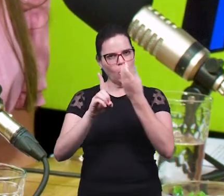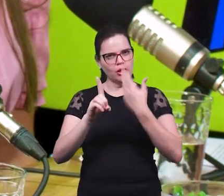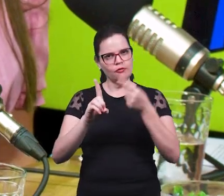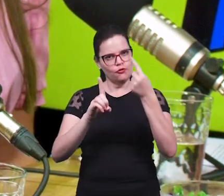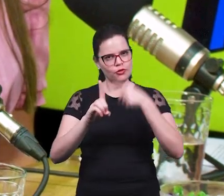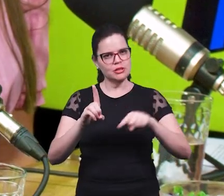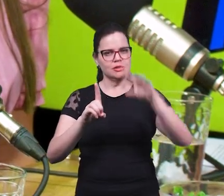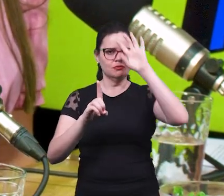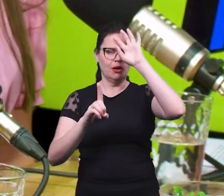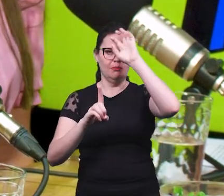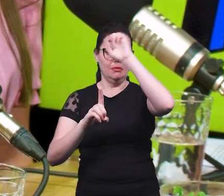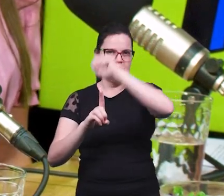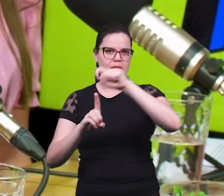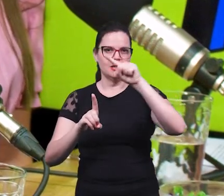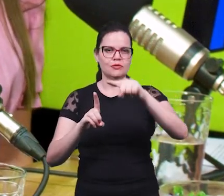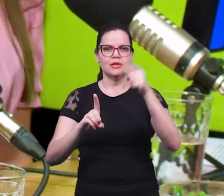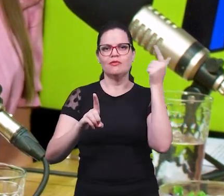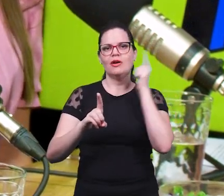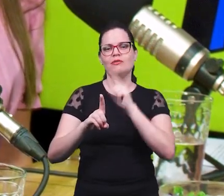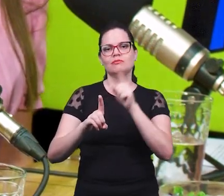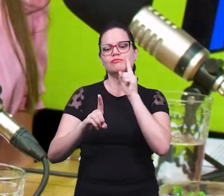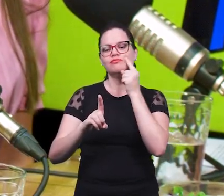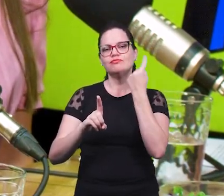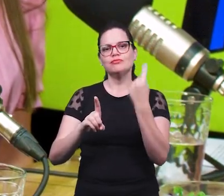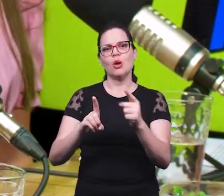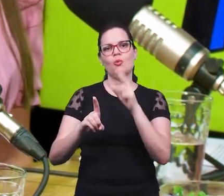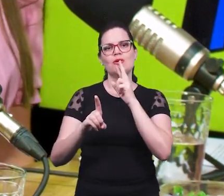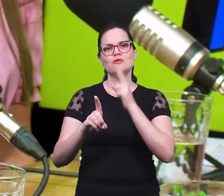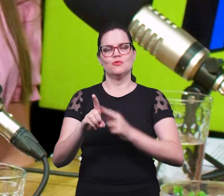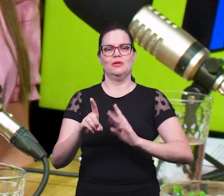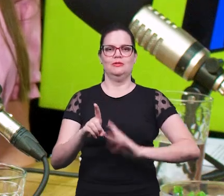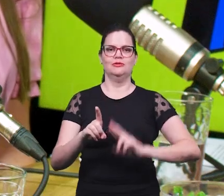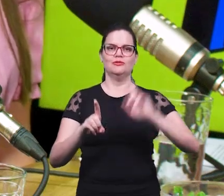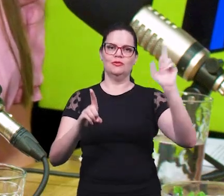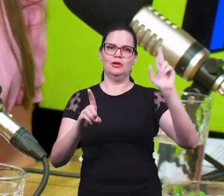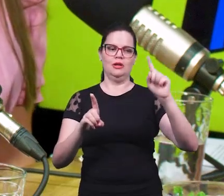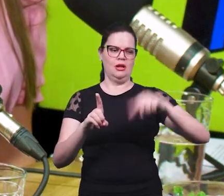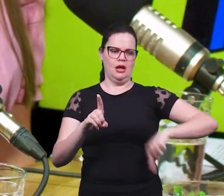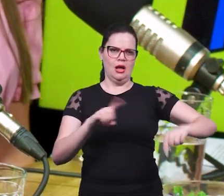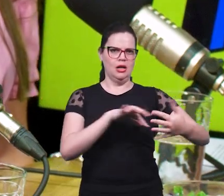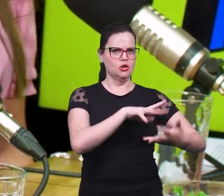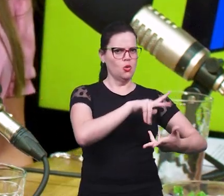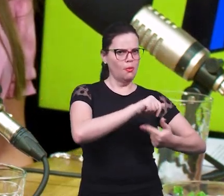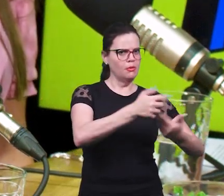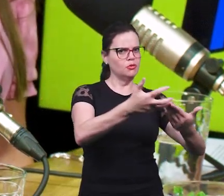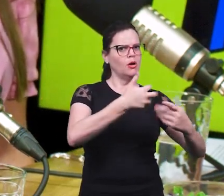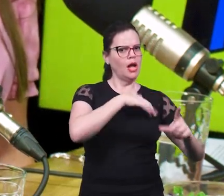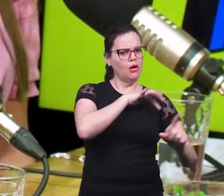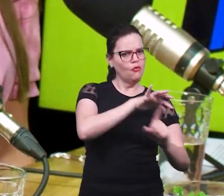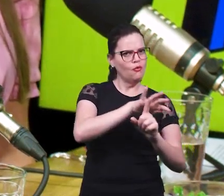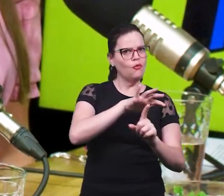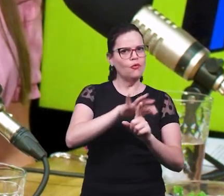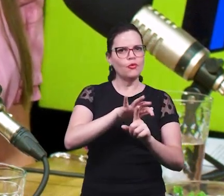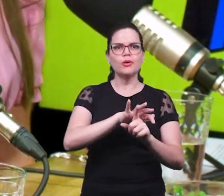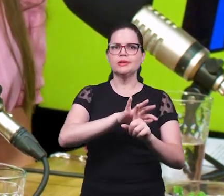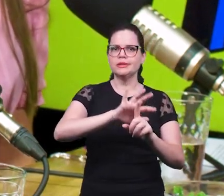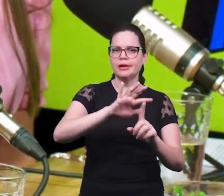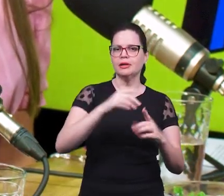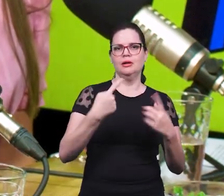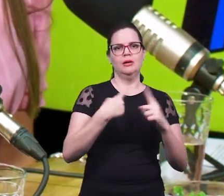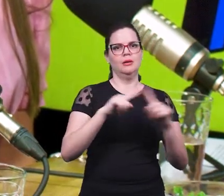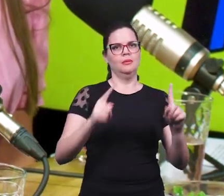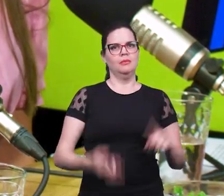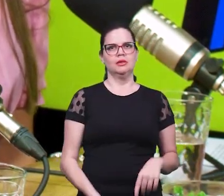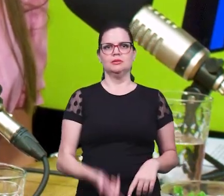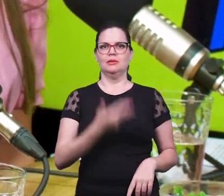E o ensinamento pertence a vocês, não a outra pessoa. O mundo está ao redor deles para acolher, mas vão acolher